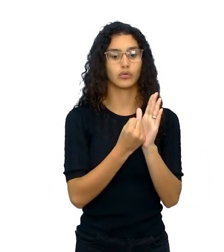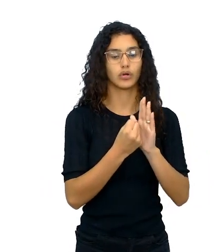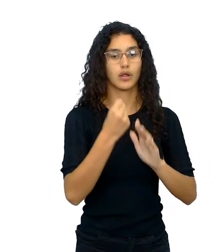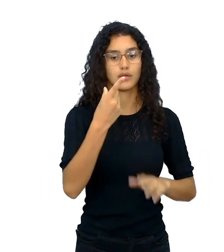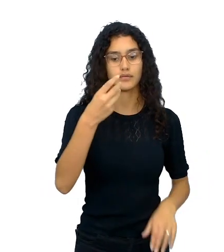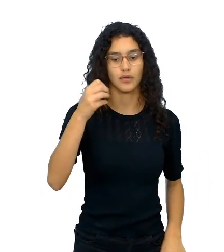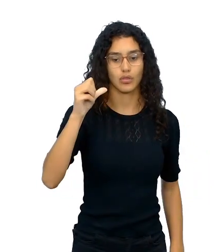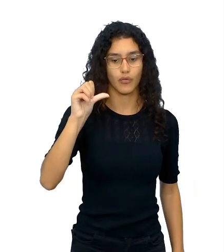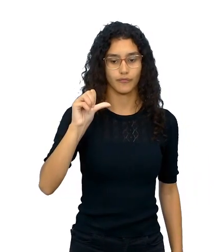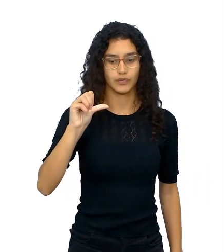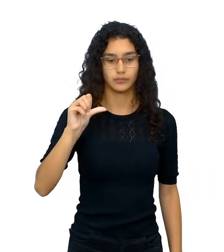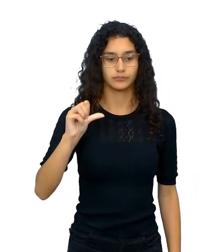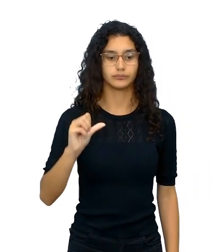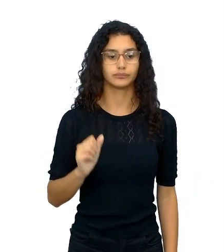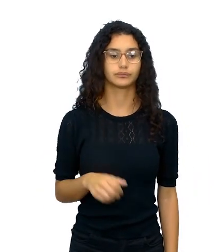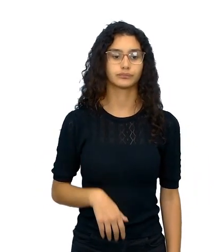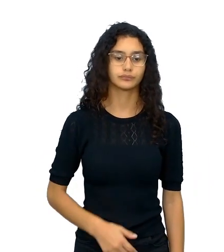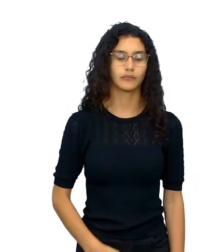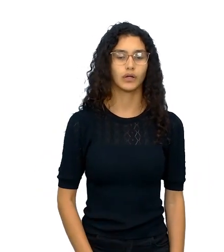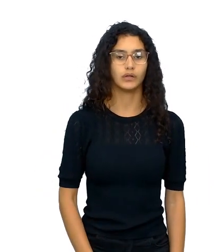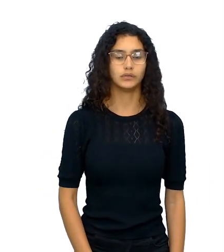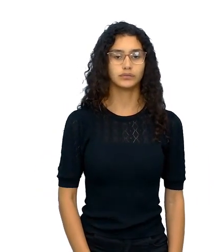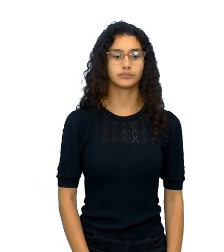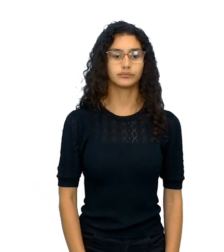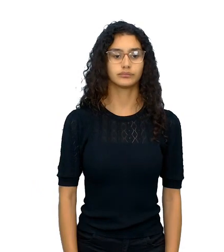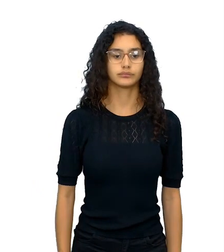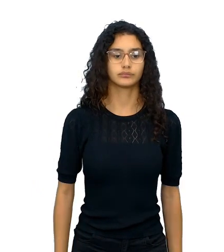século XIX. Perdão.